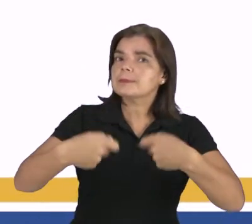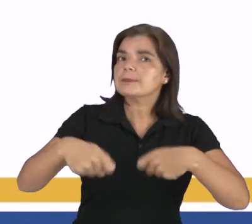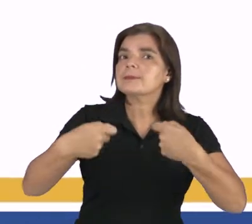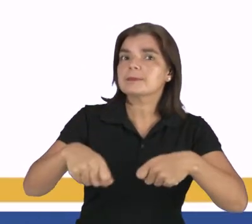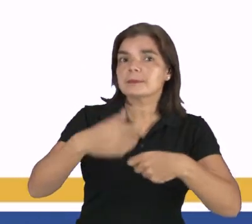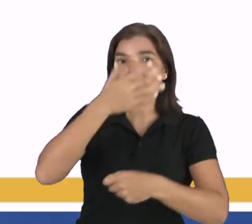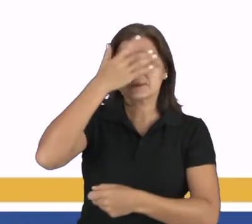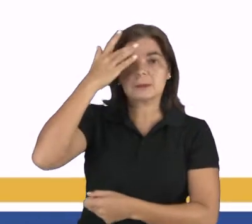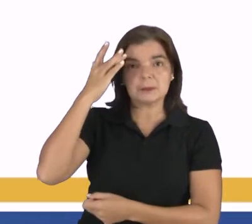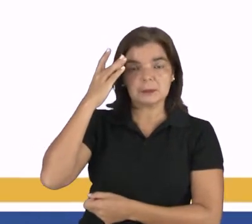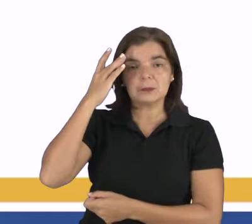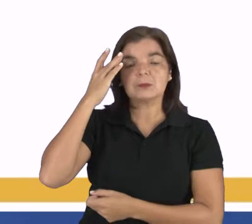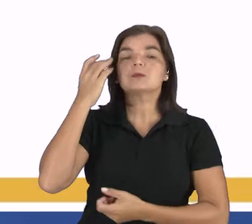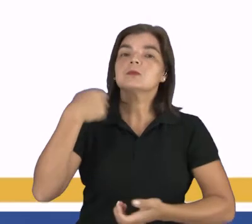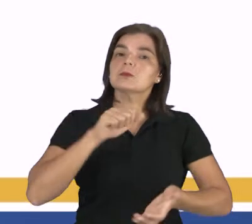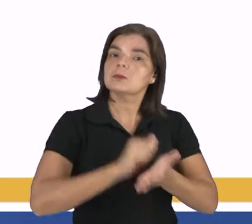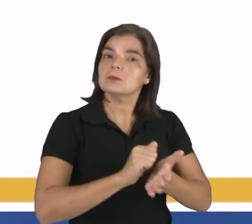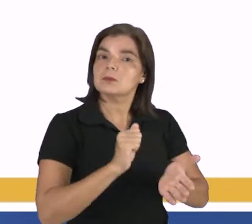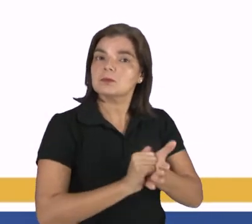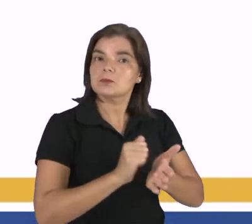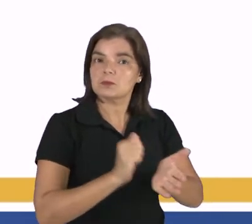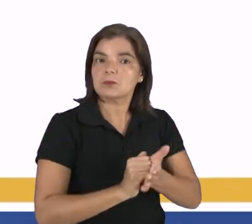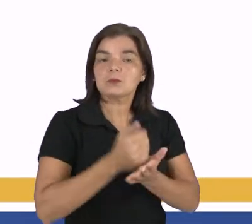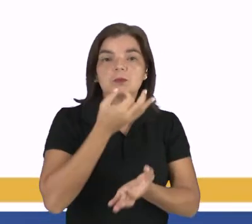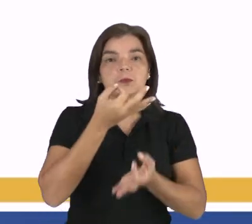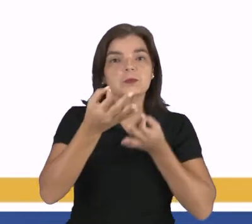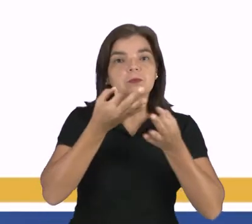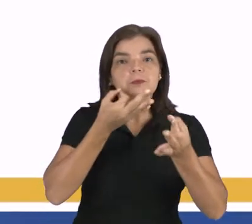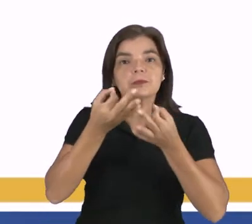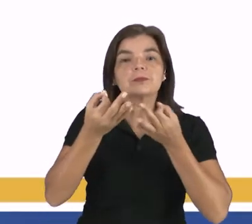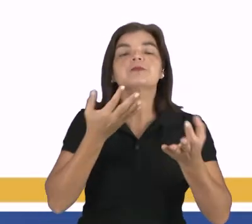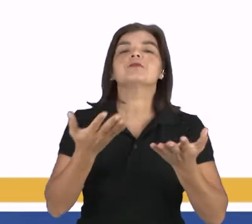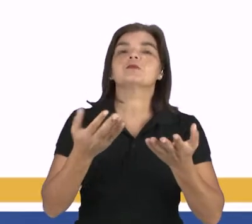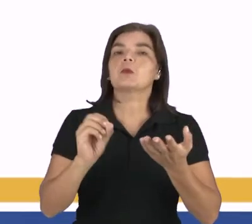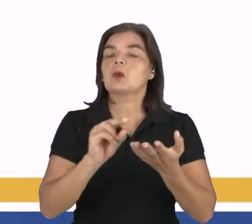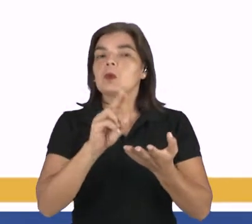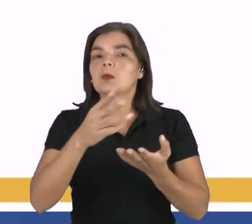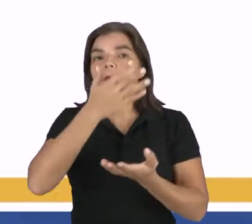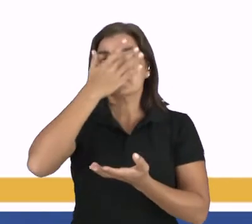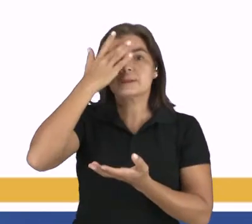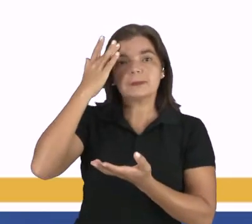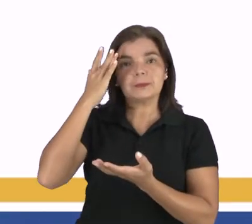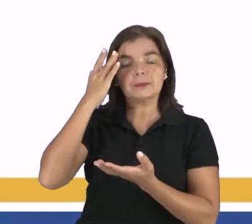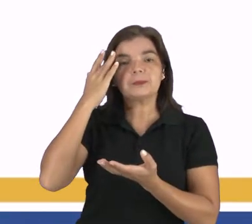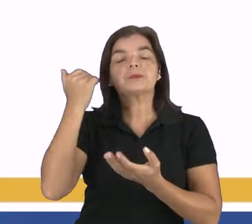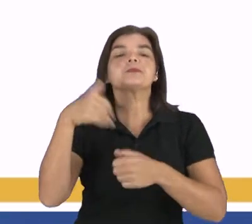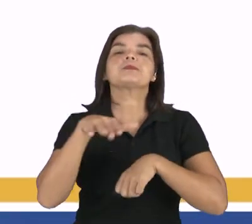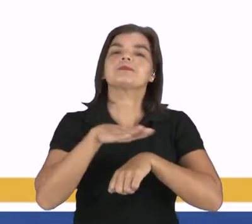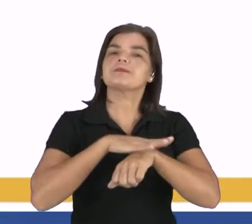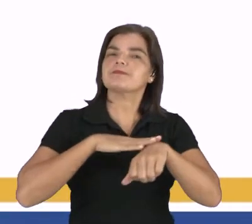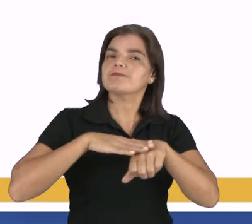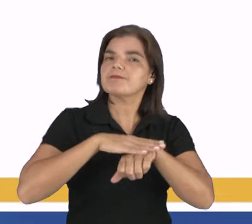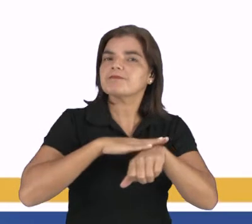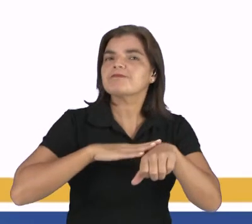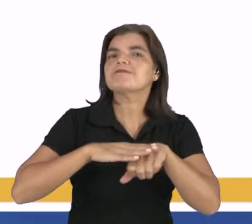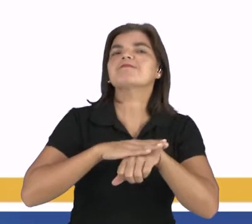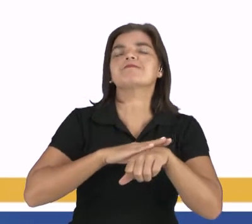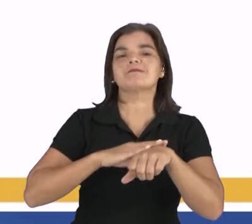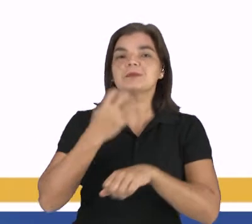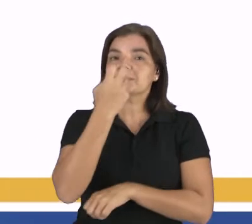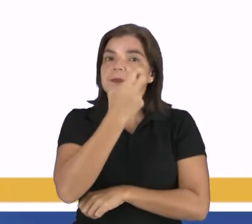que o emissor, ou seja, quem escreve o texto de opinião, ou quem dialoga, fala,